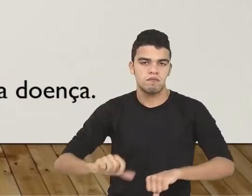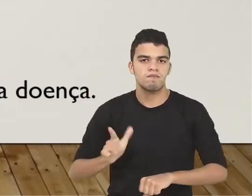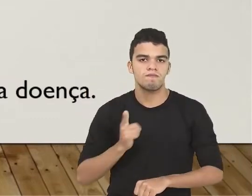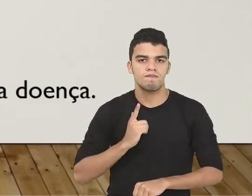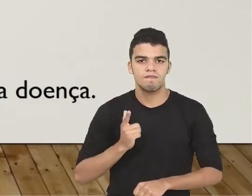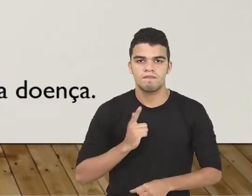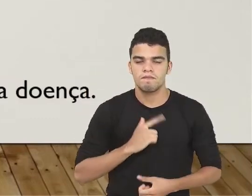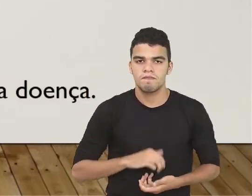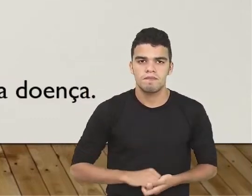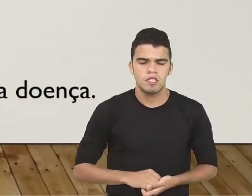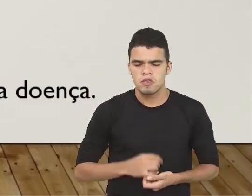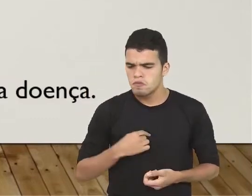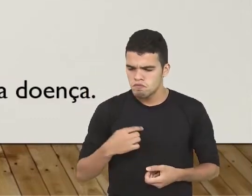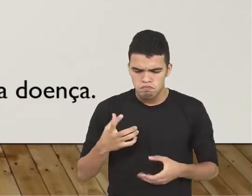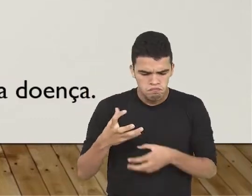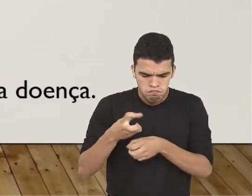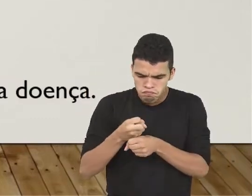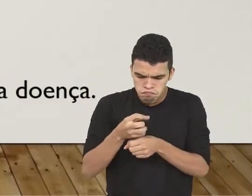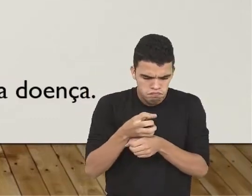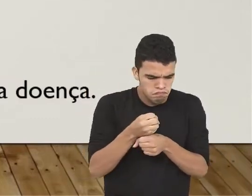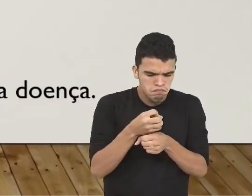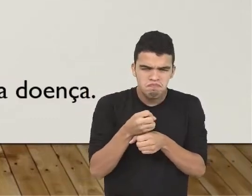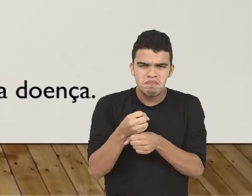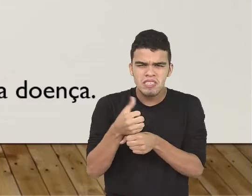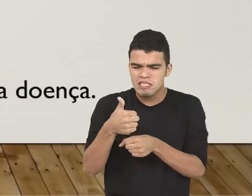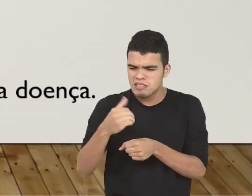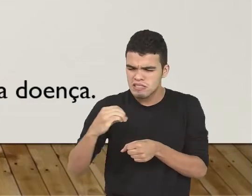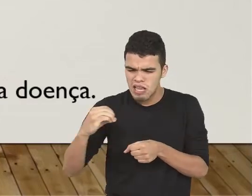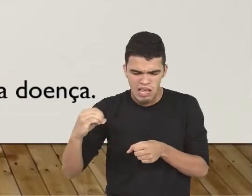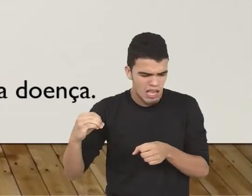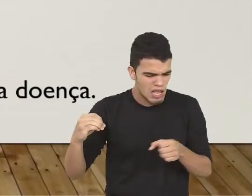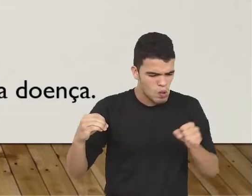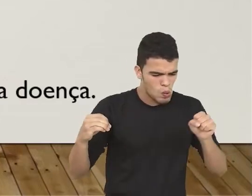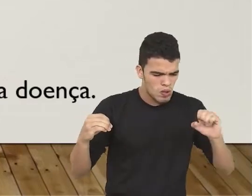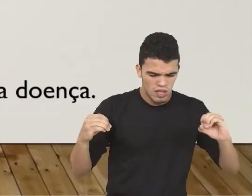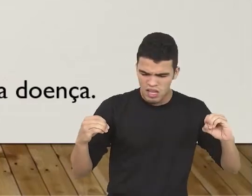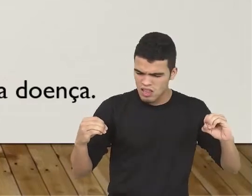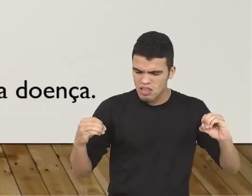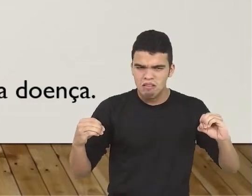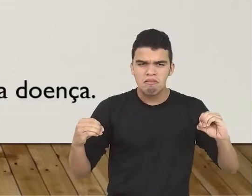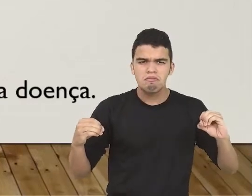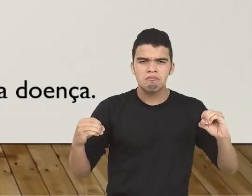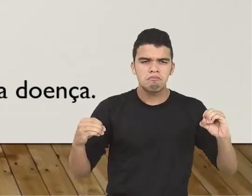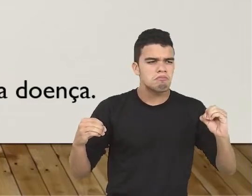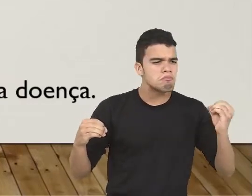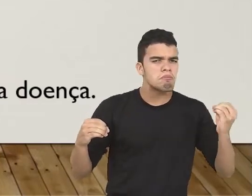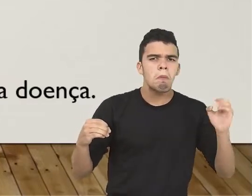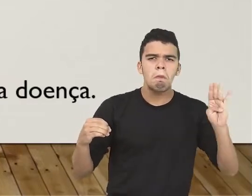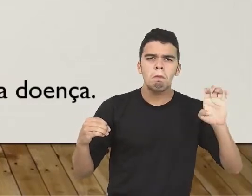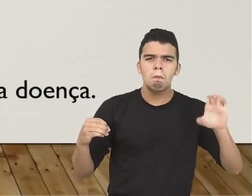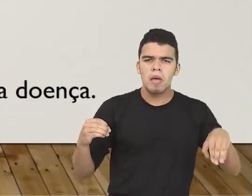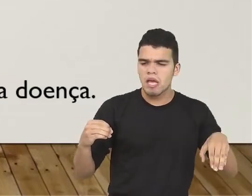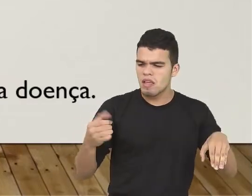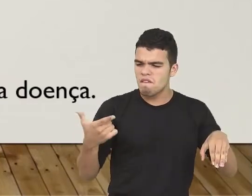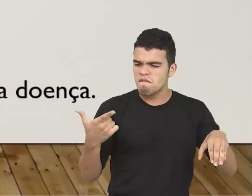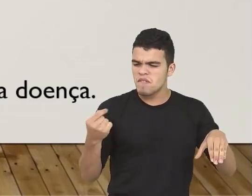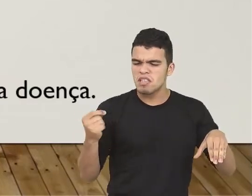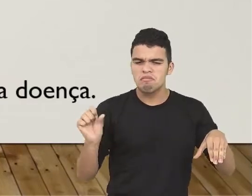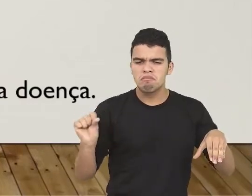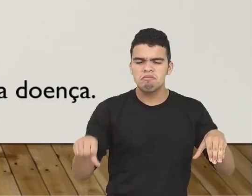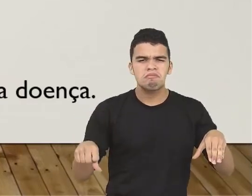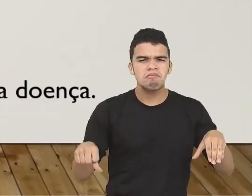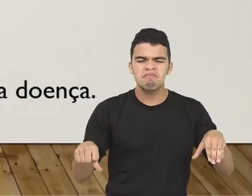Pela matemática, seria uma coisa assim que não despertaria muita preocupação, nem em